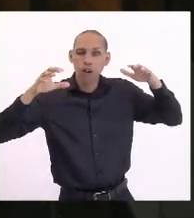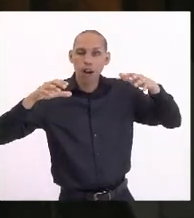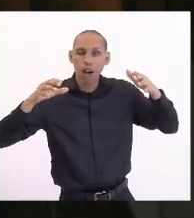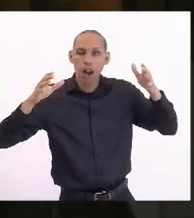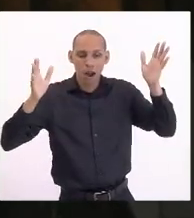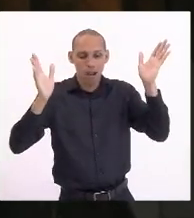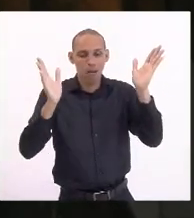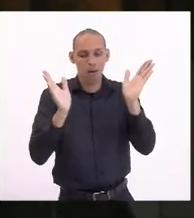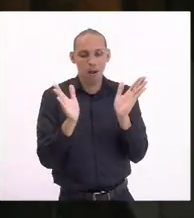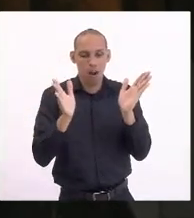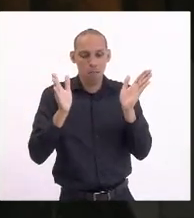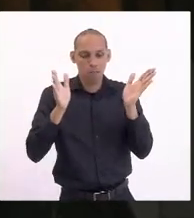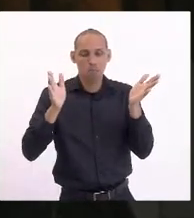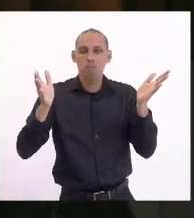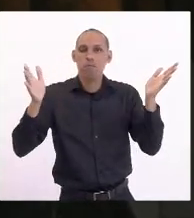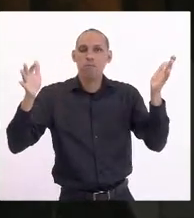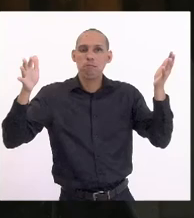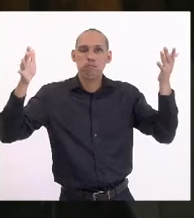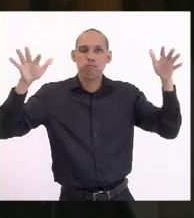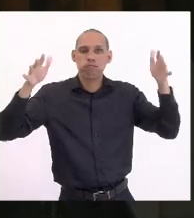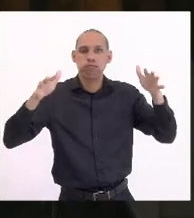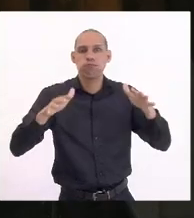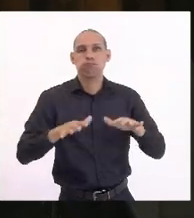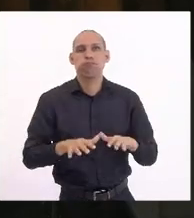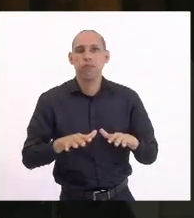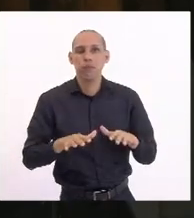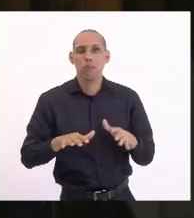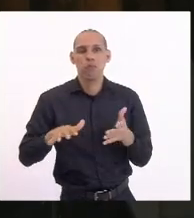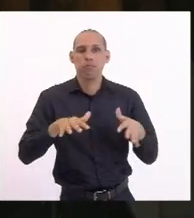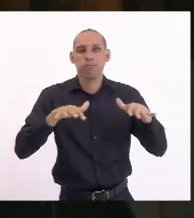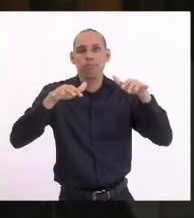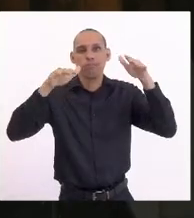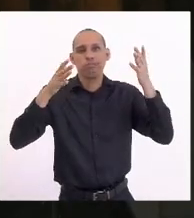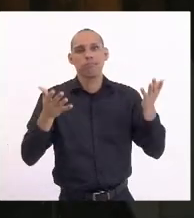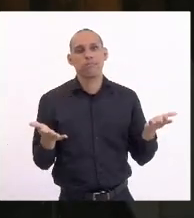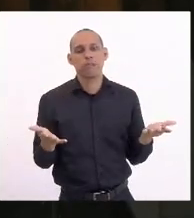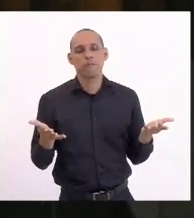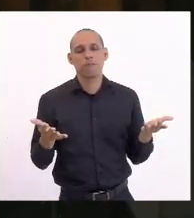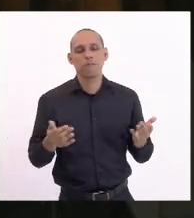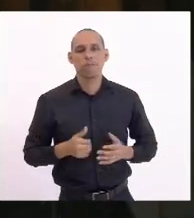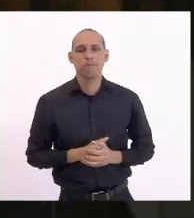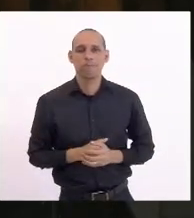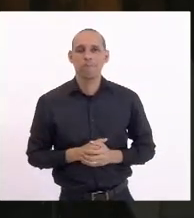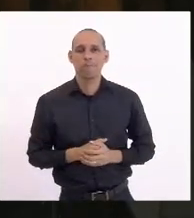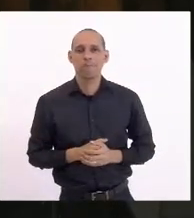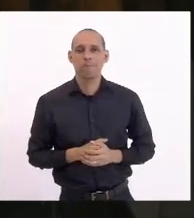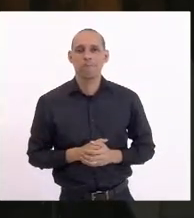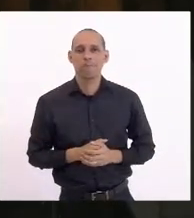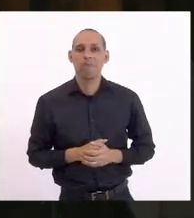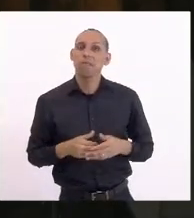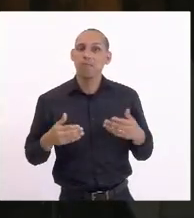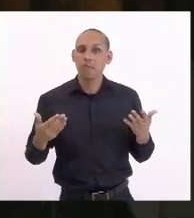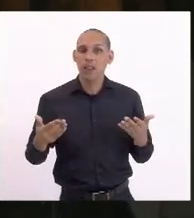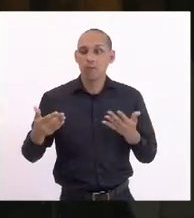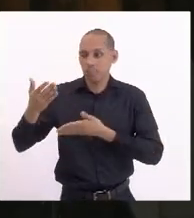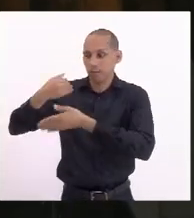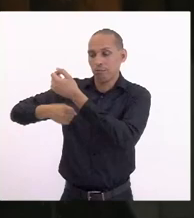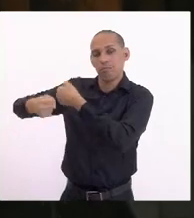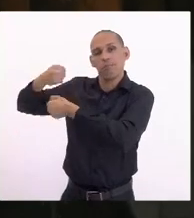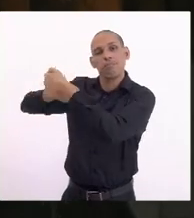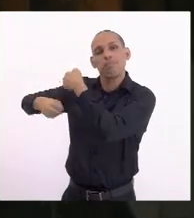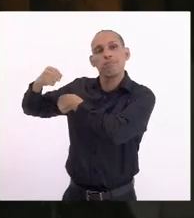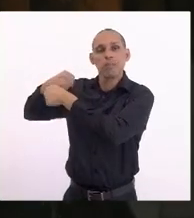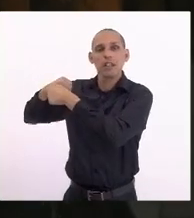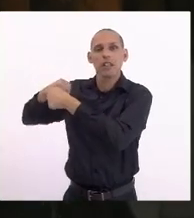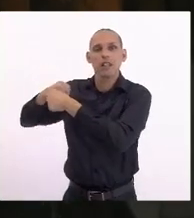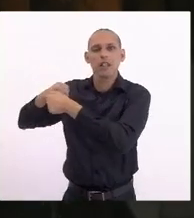vão jogar para o talvegue. E o que tiver ali vai embora. De muitos anos,